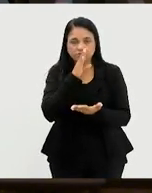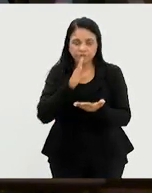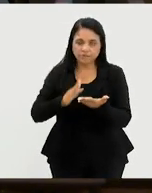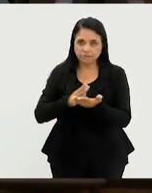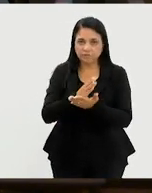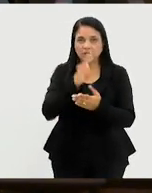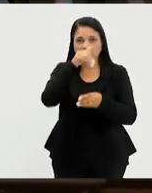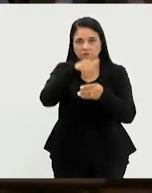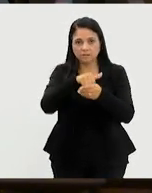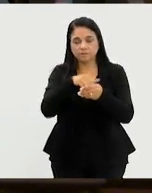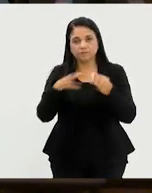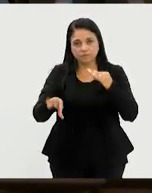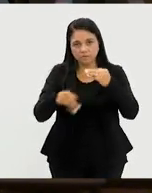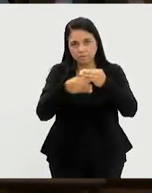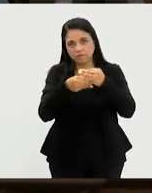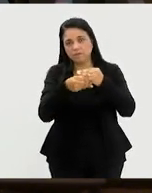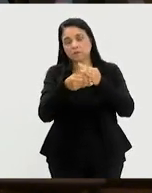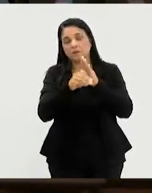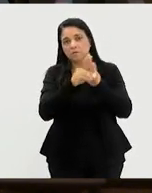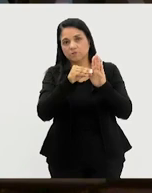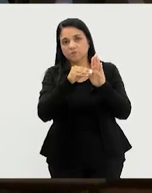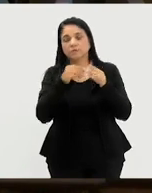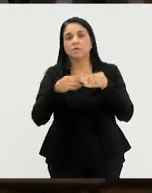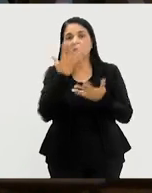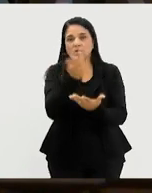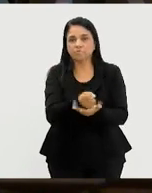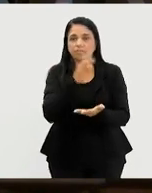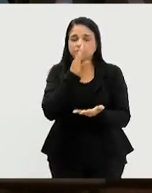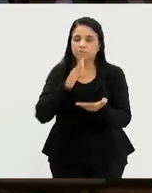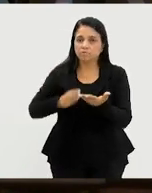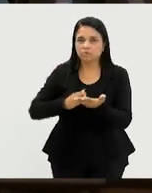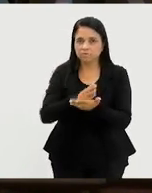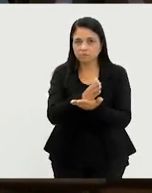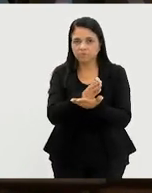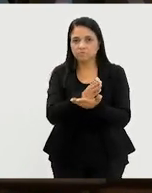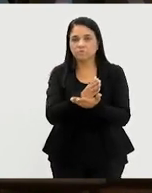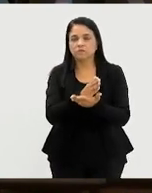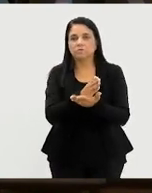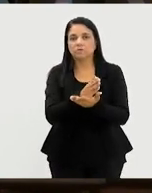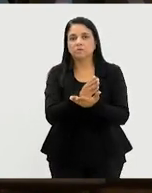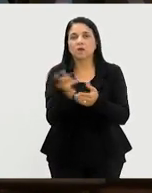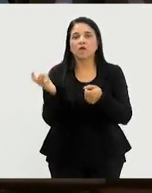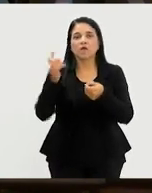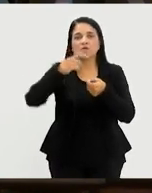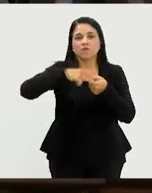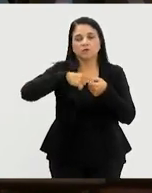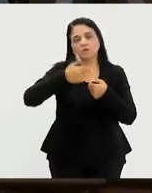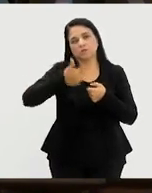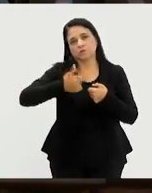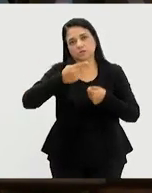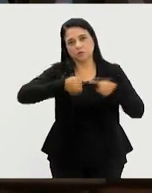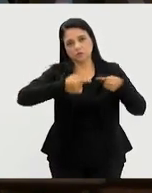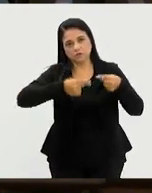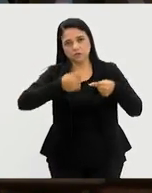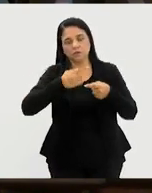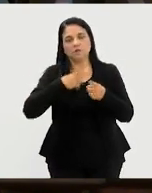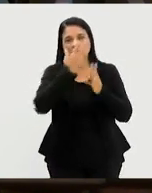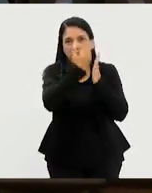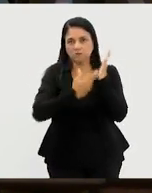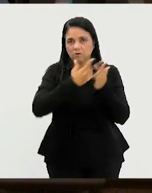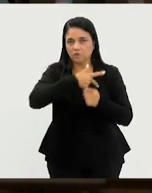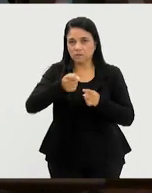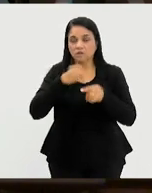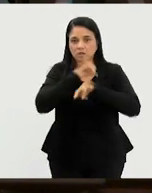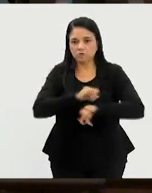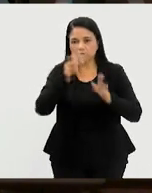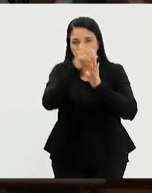projeto assim emendado senhores que aprova permane como estão aprovado vai voltem segunda para redação do vencido anuncio